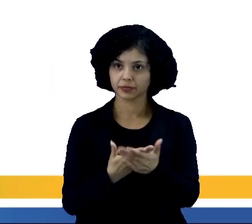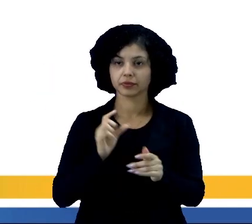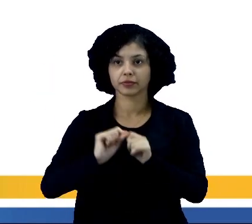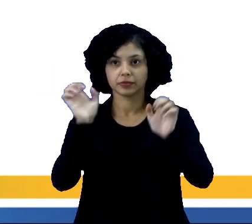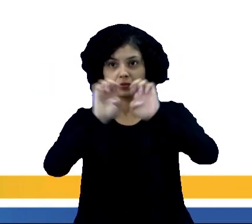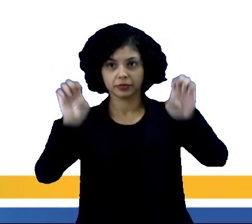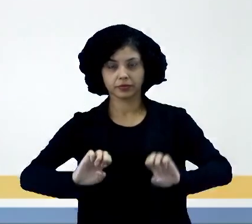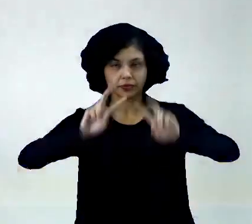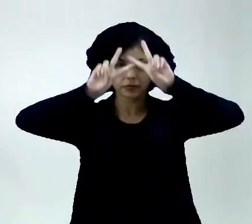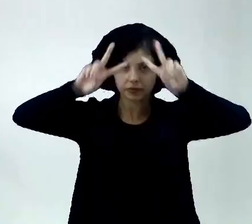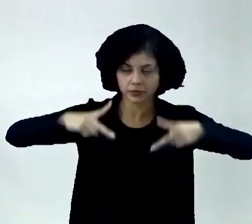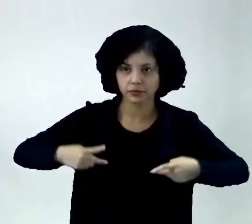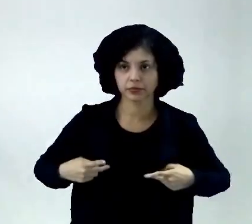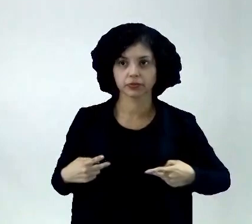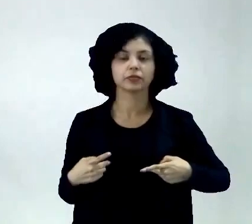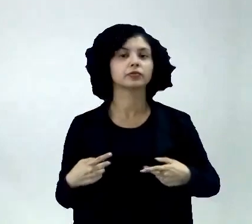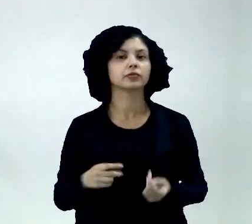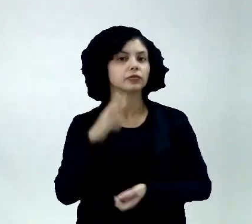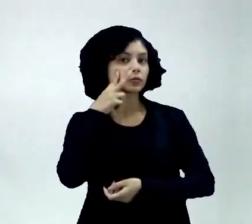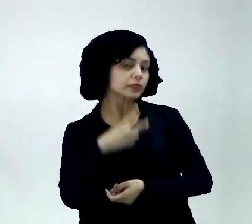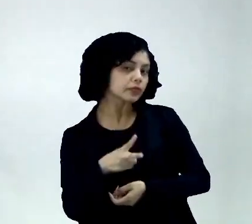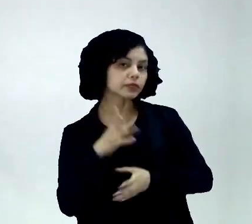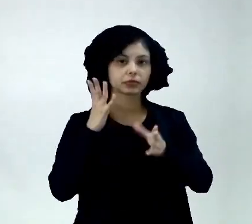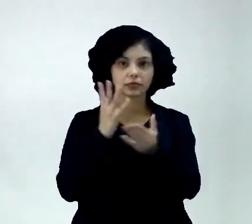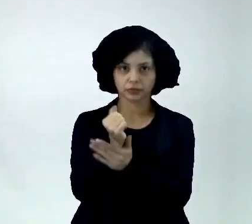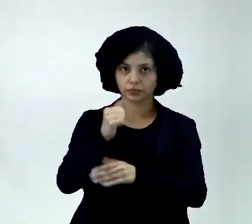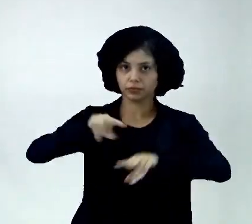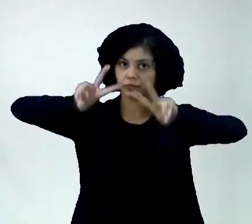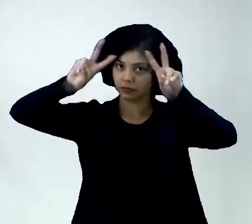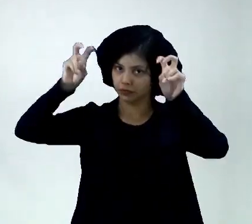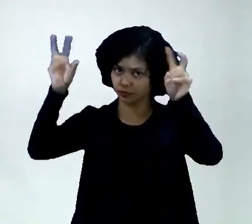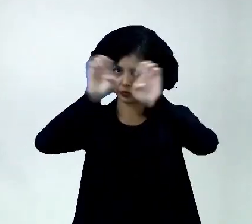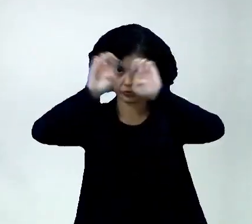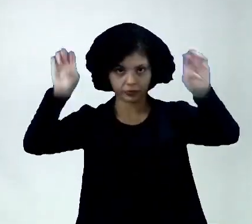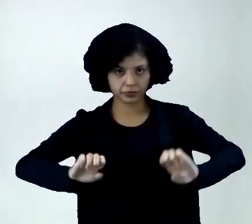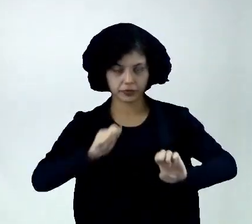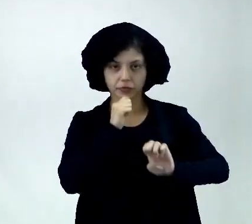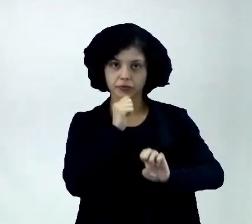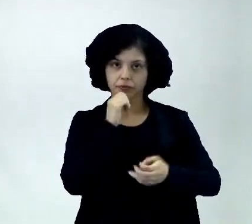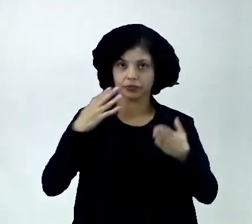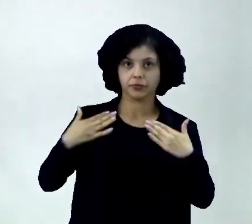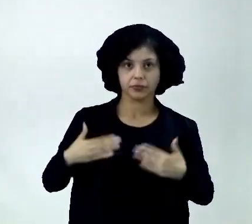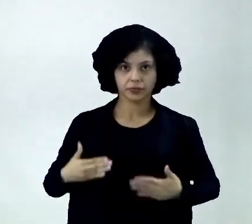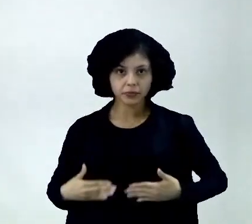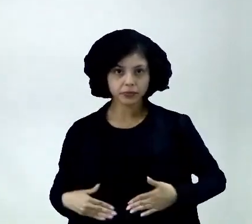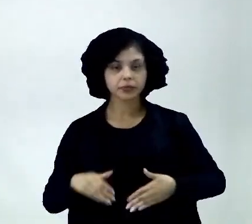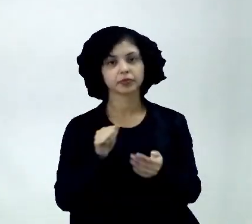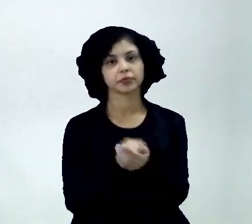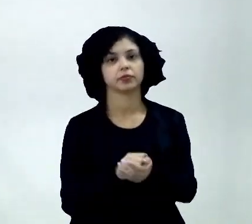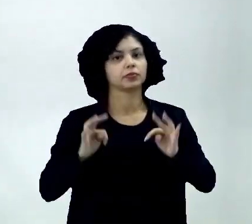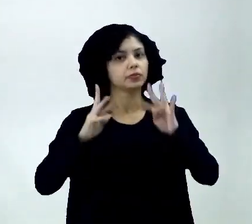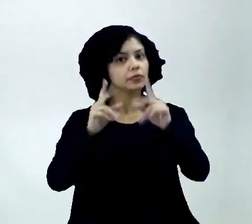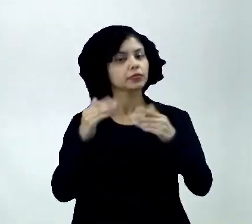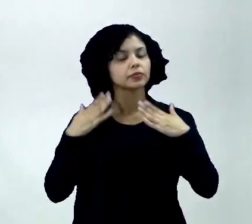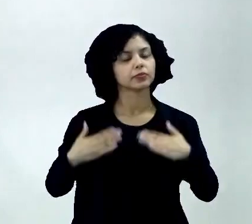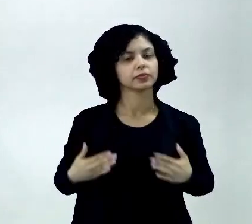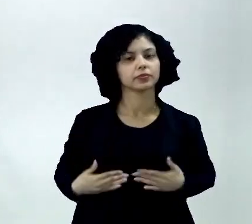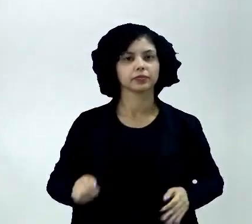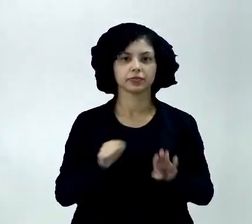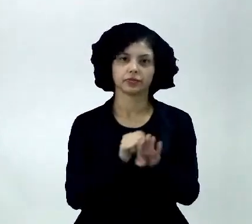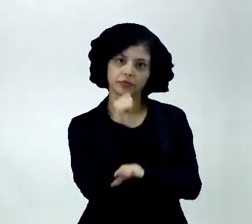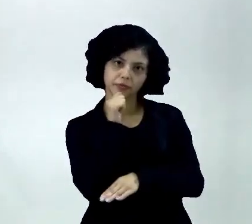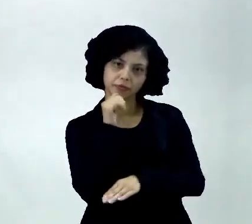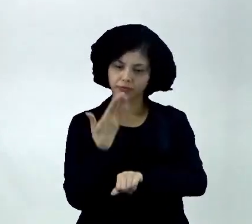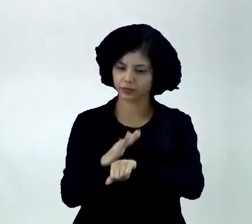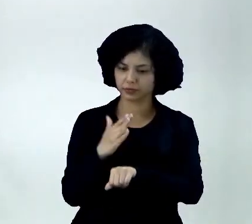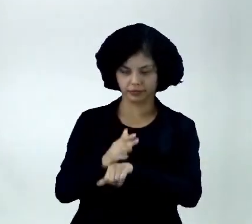formas e estruturas dos seres. Então, a gente vai começar a abordar a estrutura do corpo. Como é que a gente aborda todo o corpo direcionado